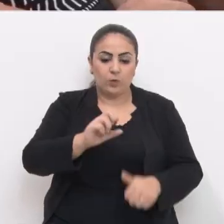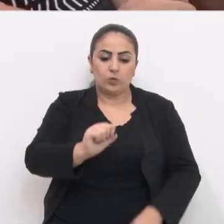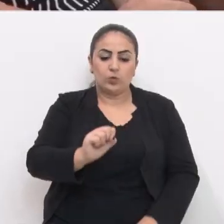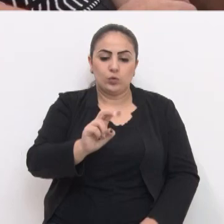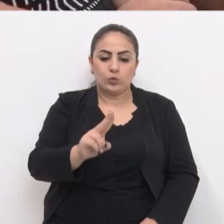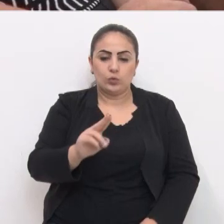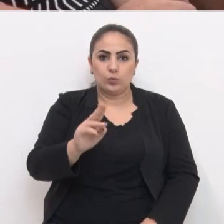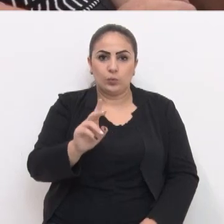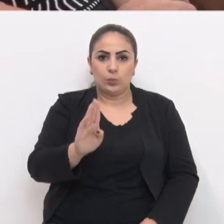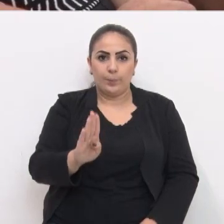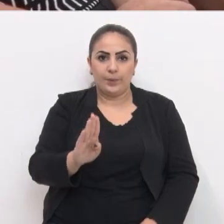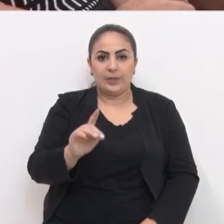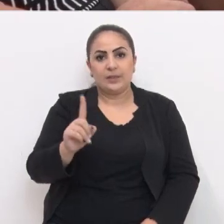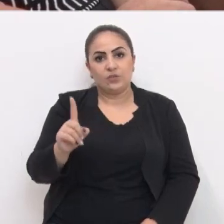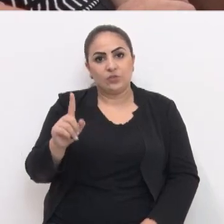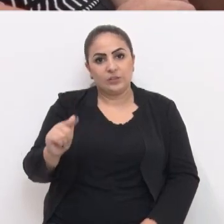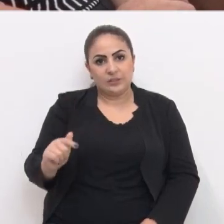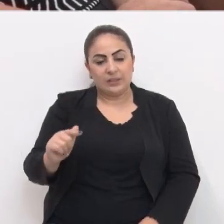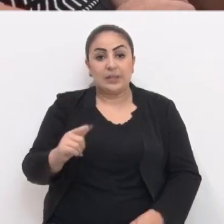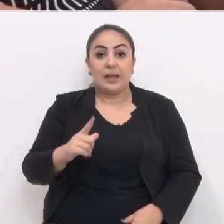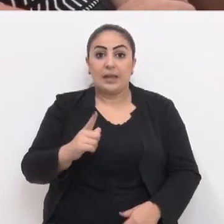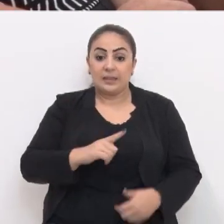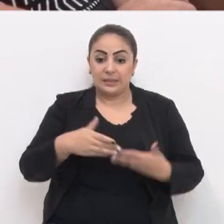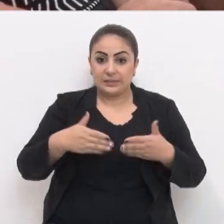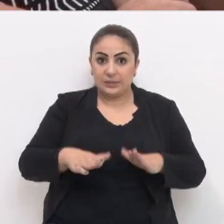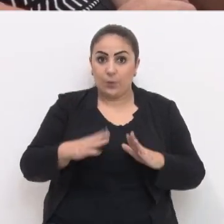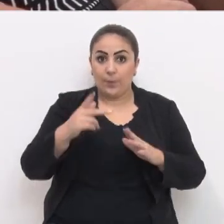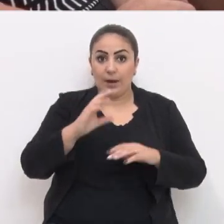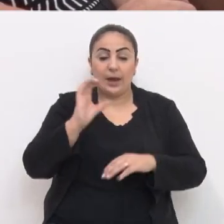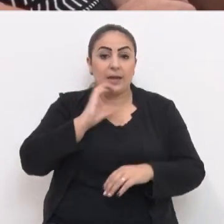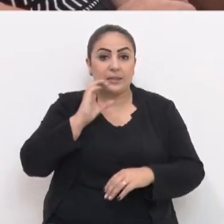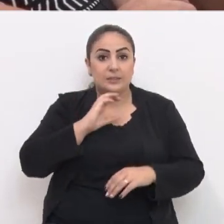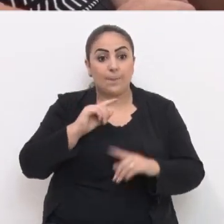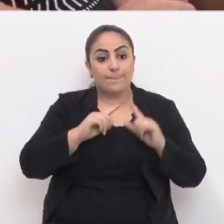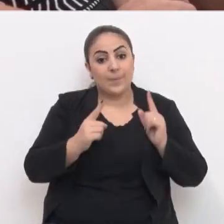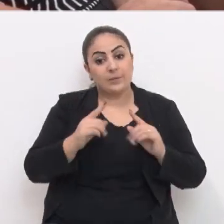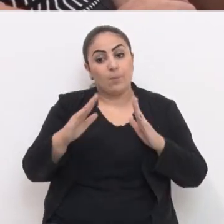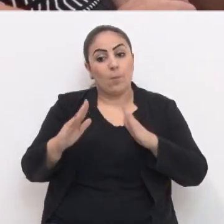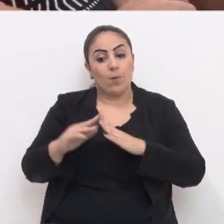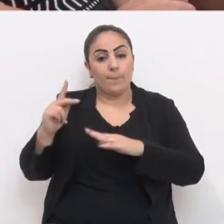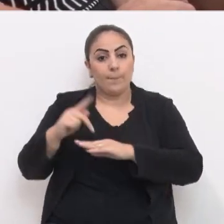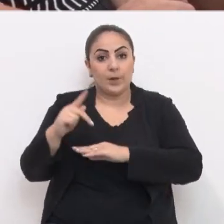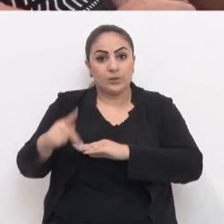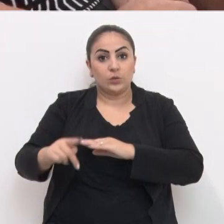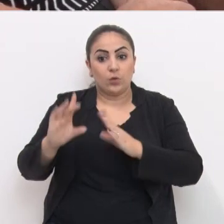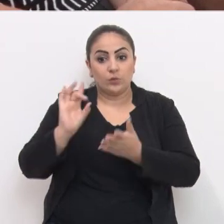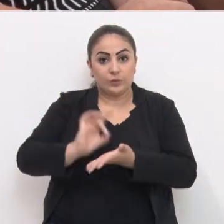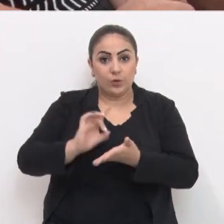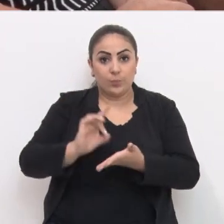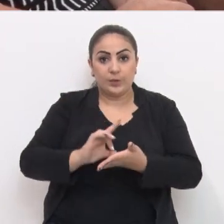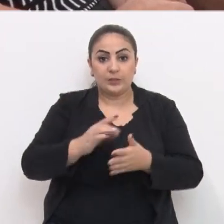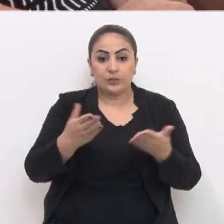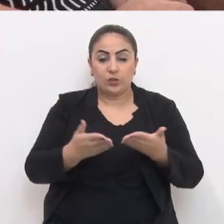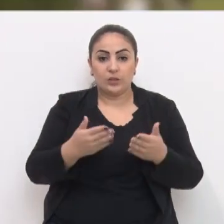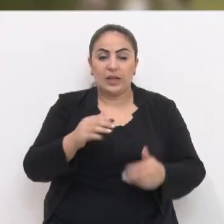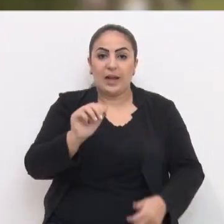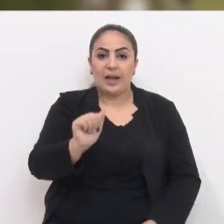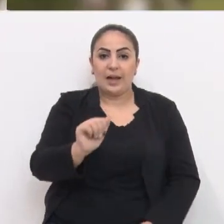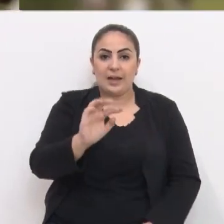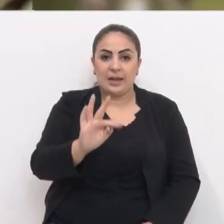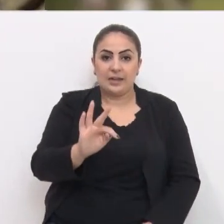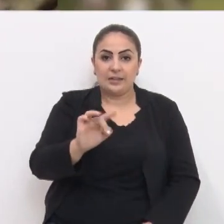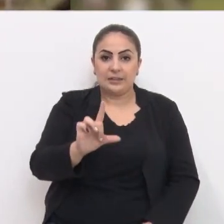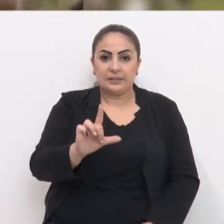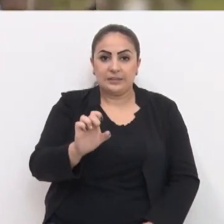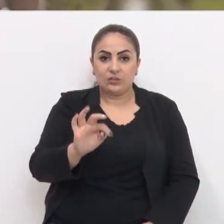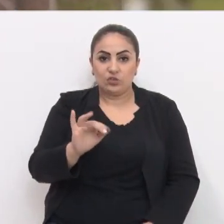O menino, que é natural de Carazinho e tem os pais residindo em Passo Fundo, joga atualmente no Atlético. O